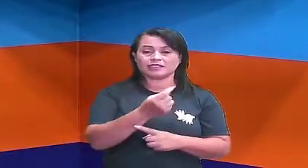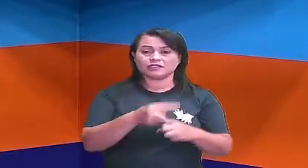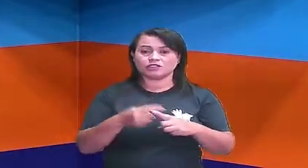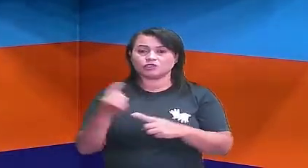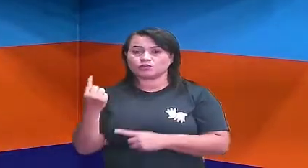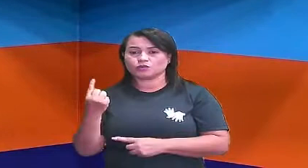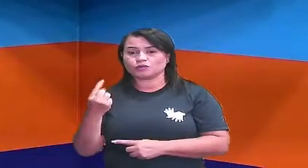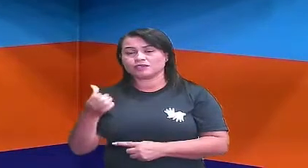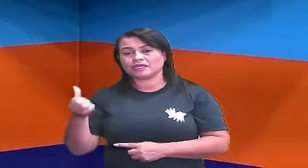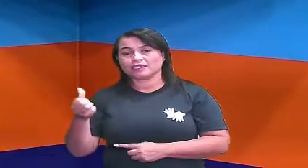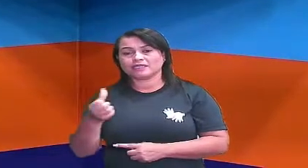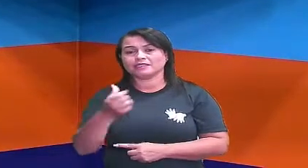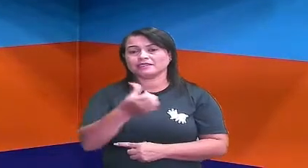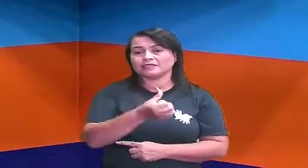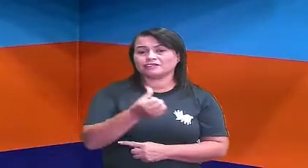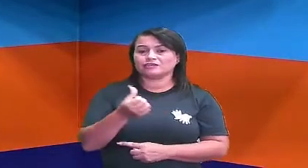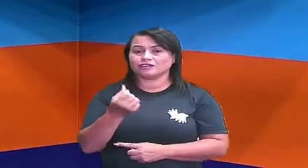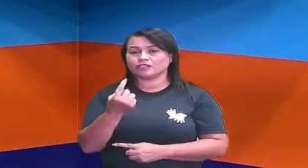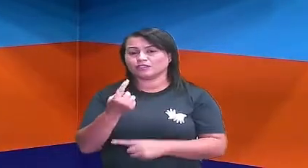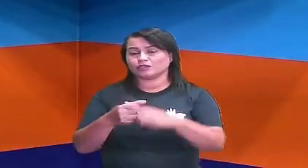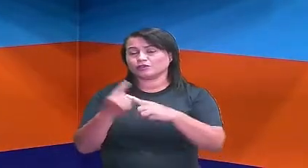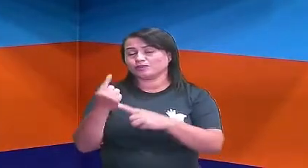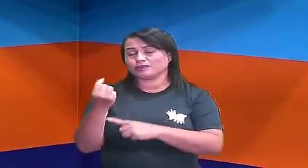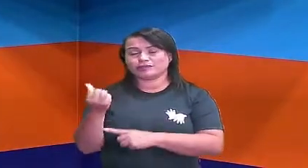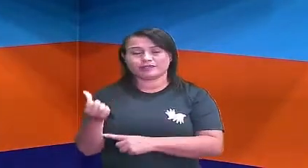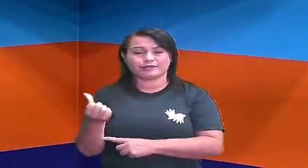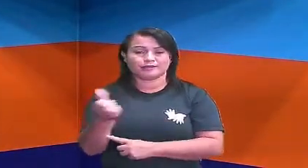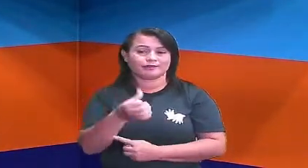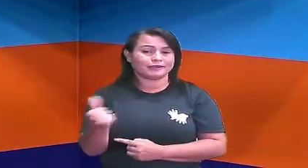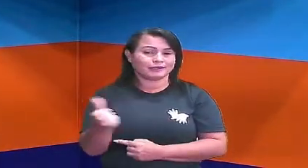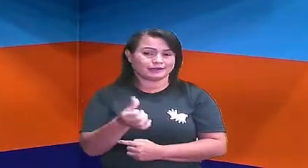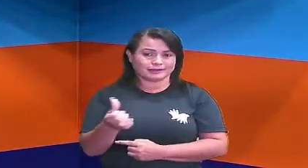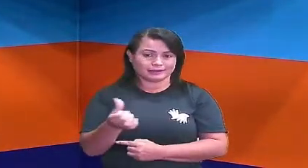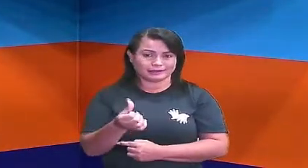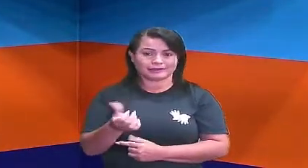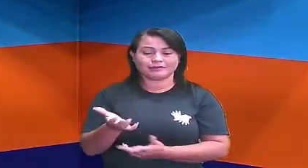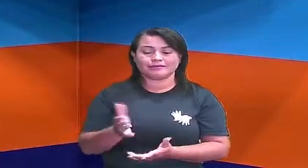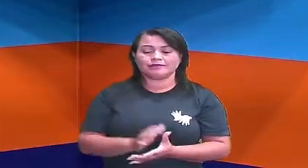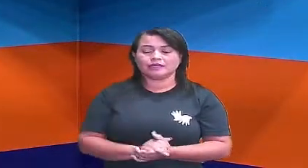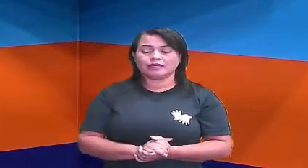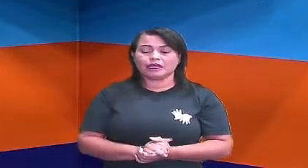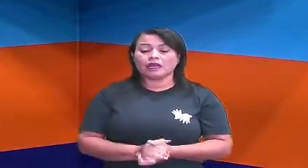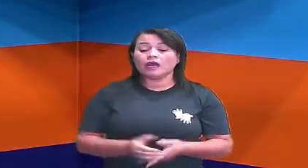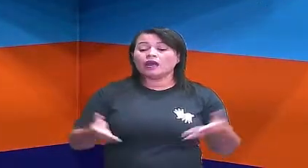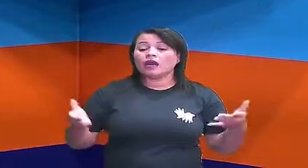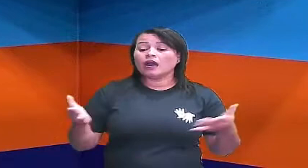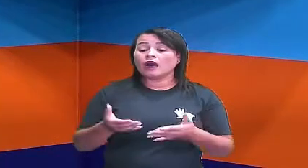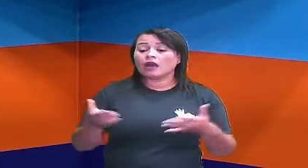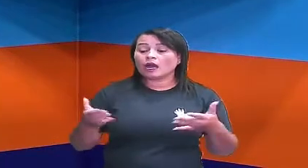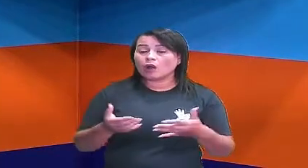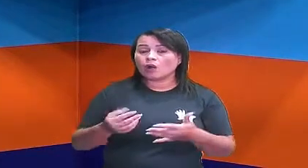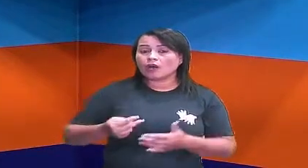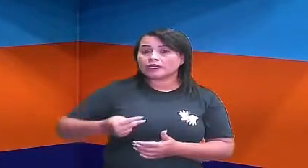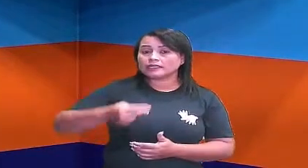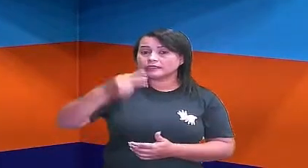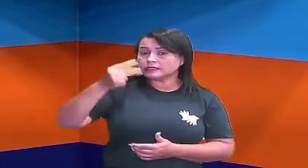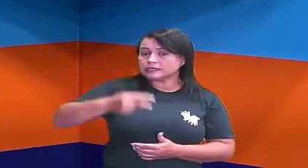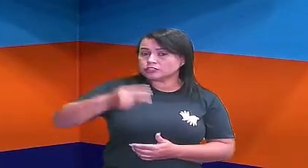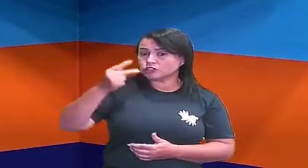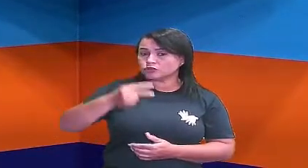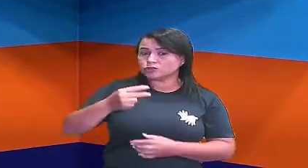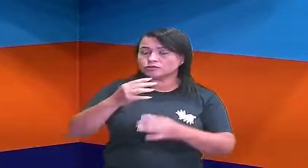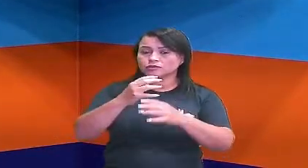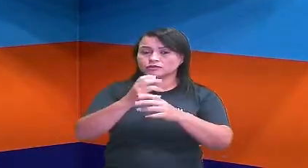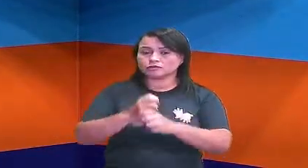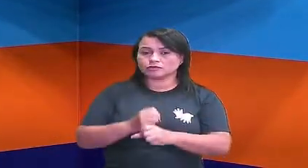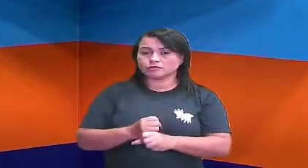6 vezes 1, 6, 66, tá? Então, agora eu vou pegar essas duas quantidades, né?